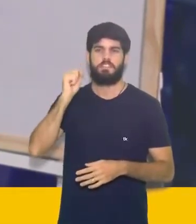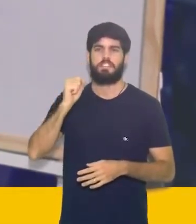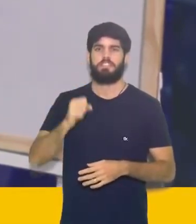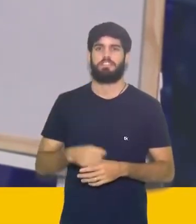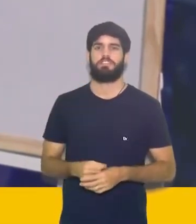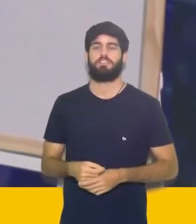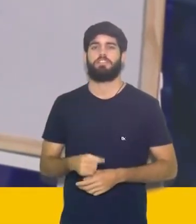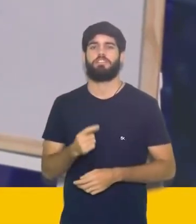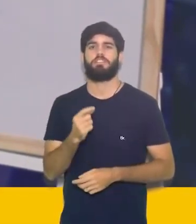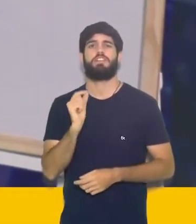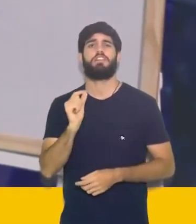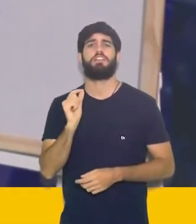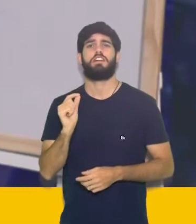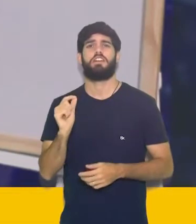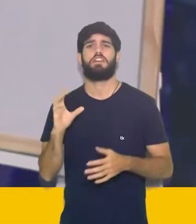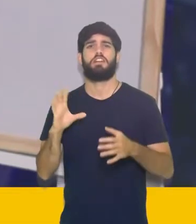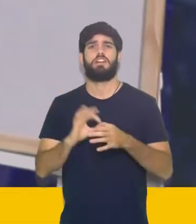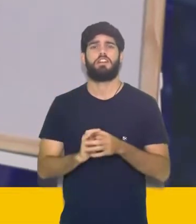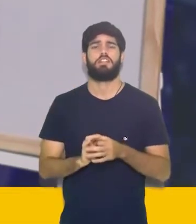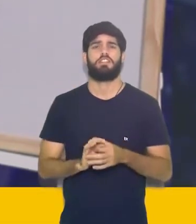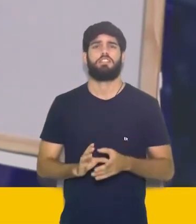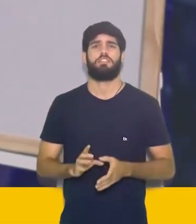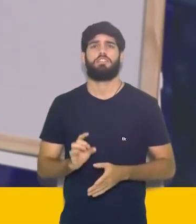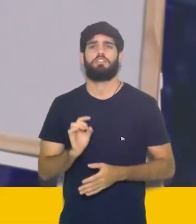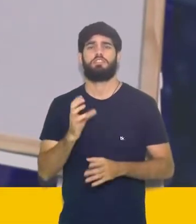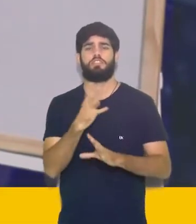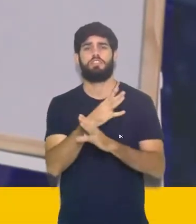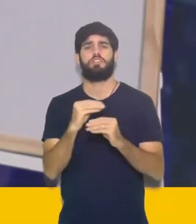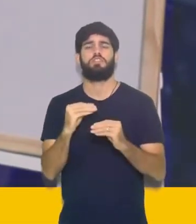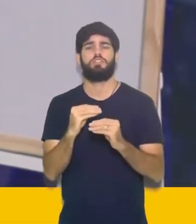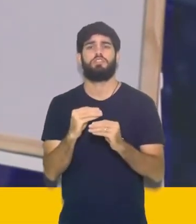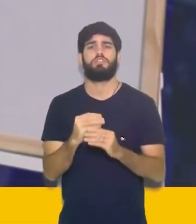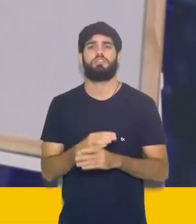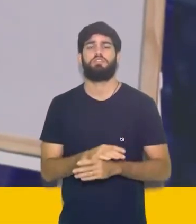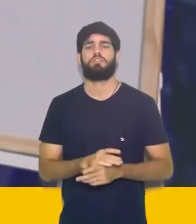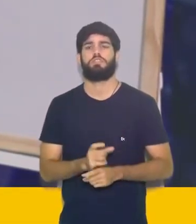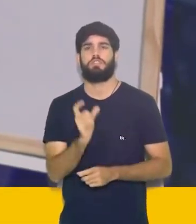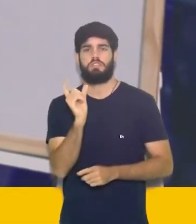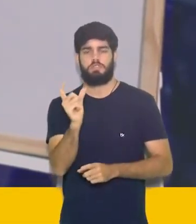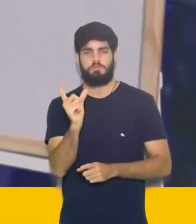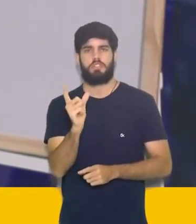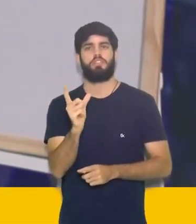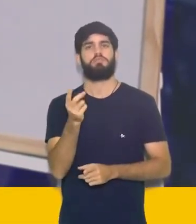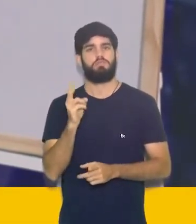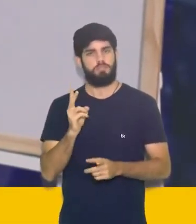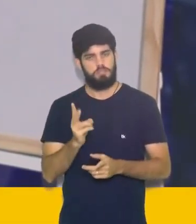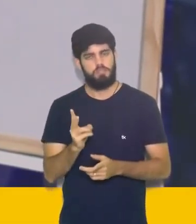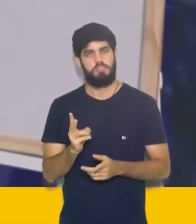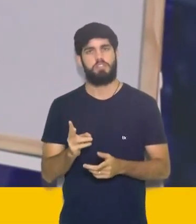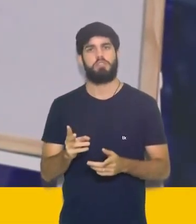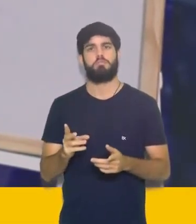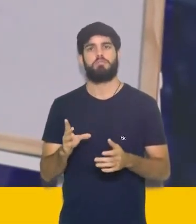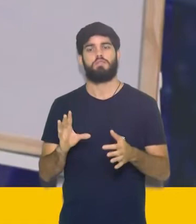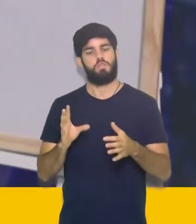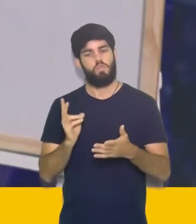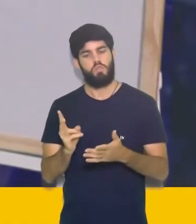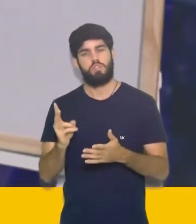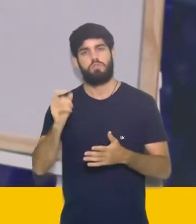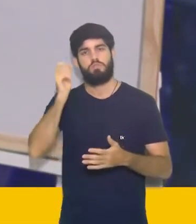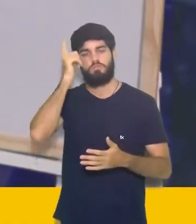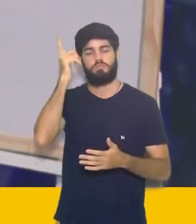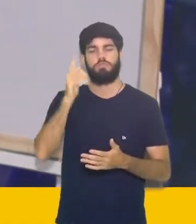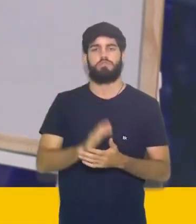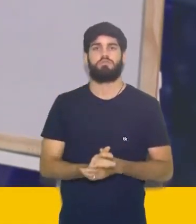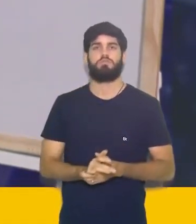Quem conecta as conjunções? Somente as conjunções? Não. Palavras que deem continuidade à sua